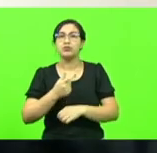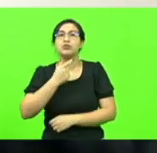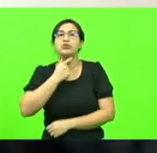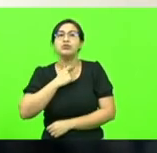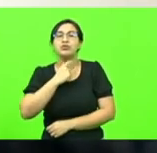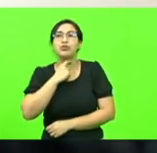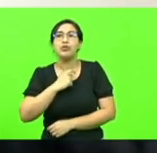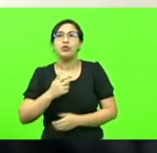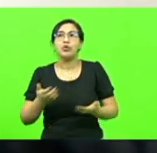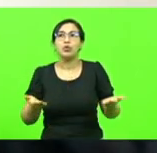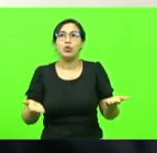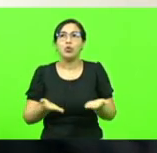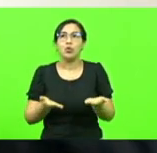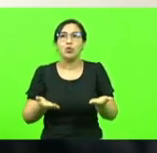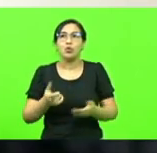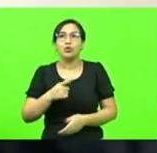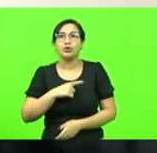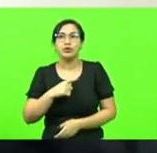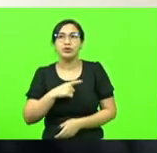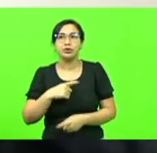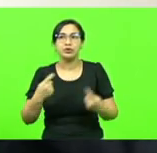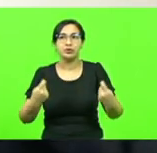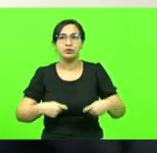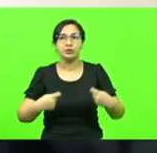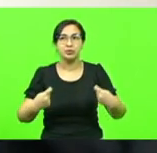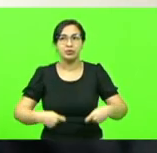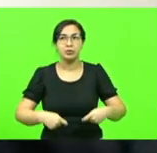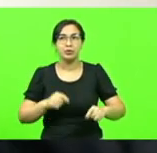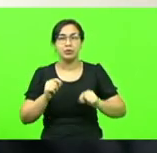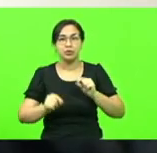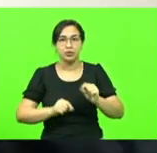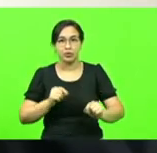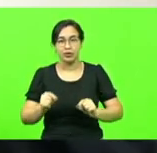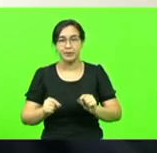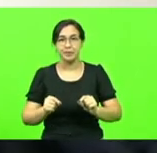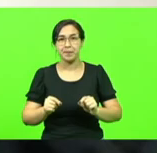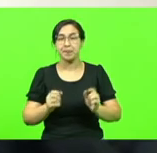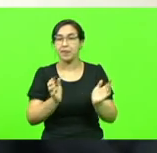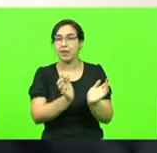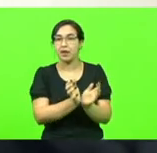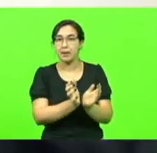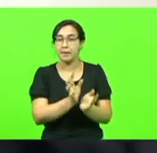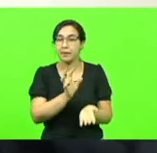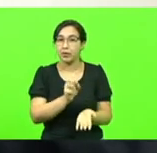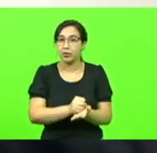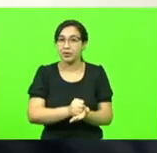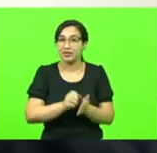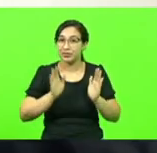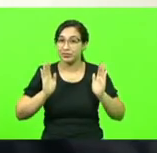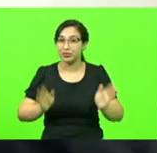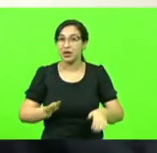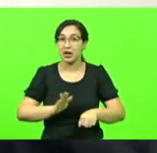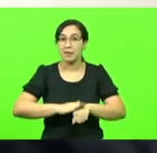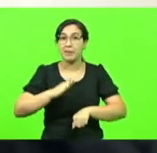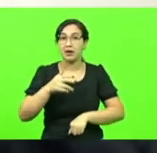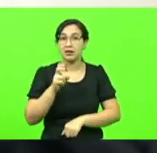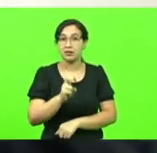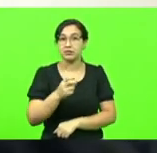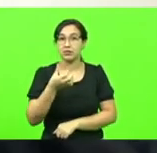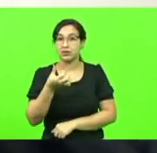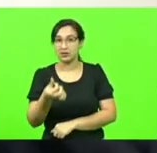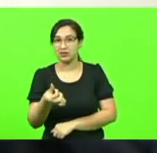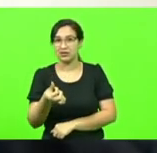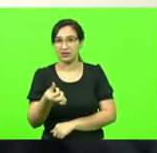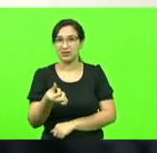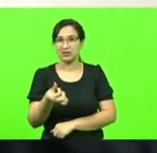hoje nós teríamos a necessidade das APAES de Santa Catarina de contratação imediata de mais de 56, existem